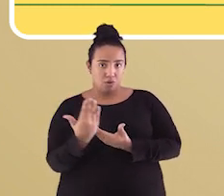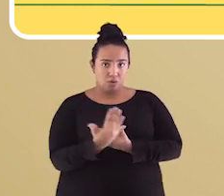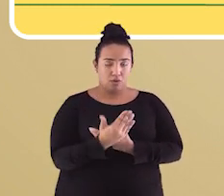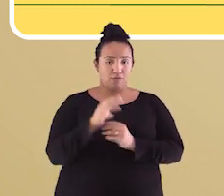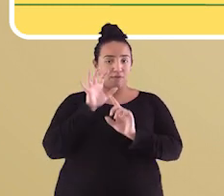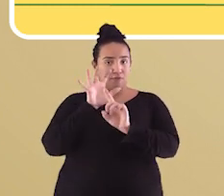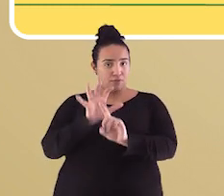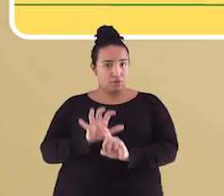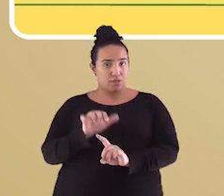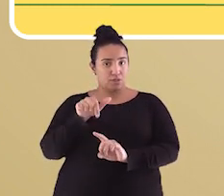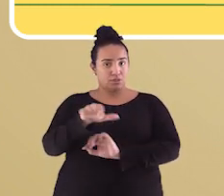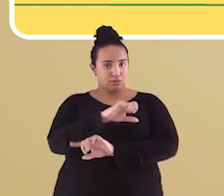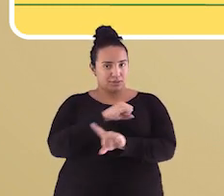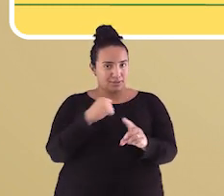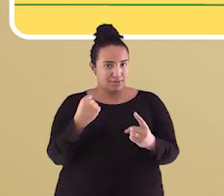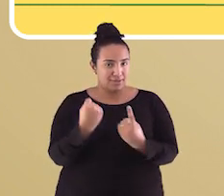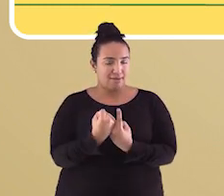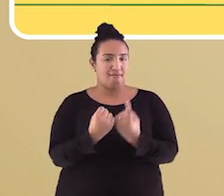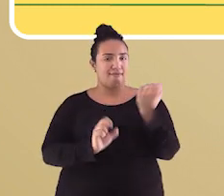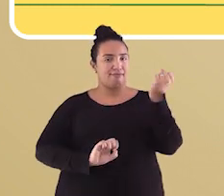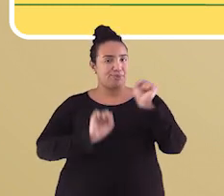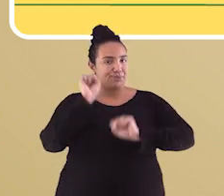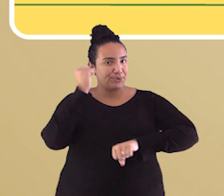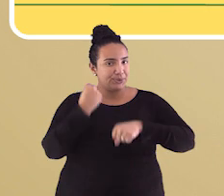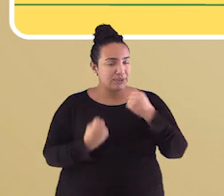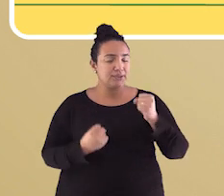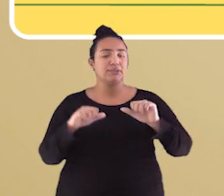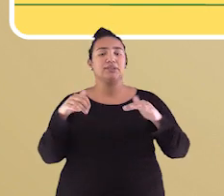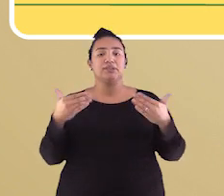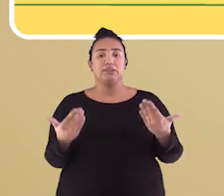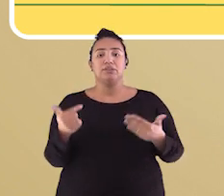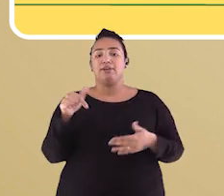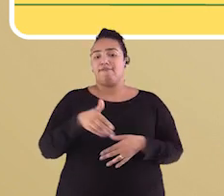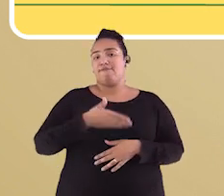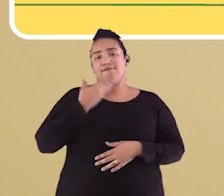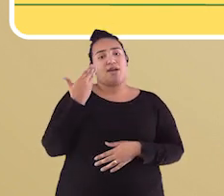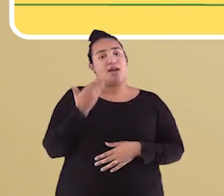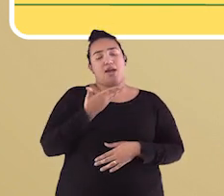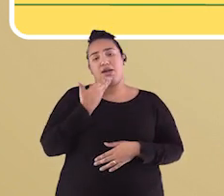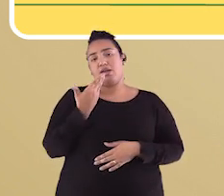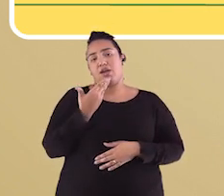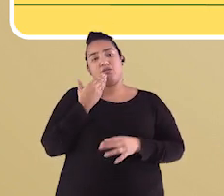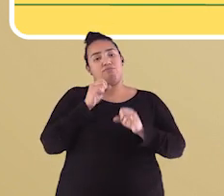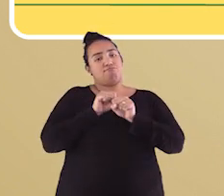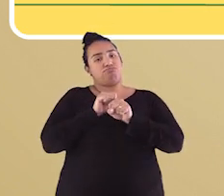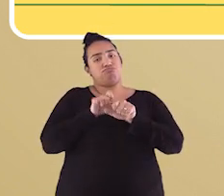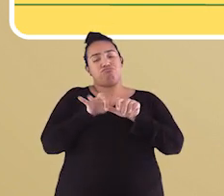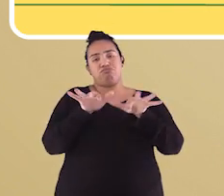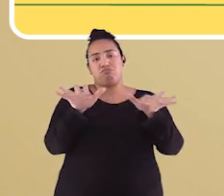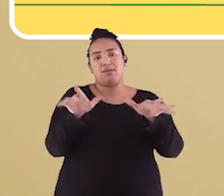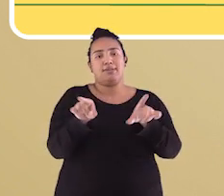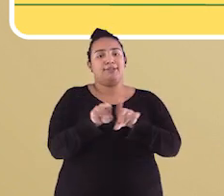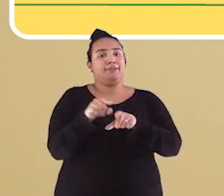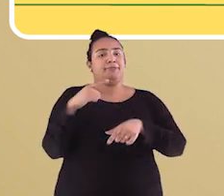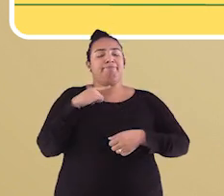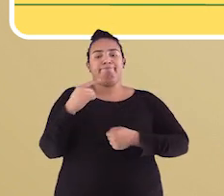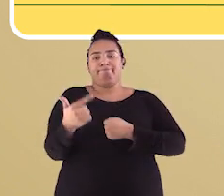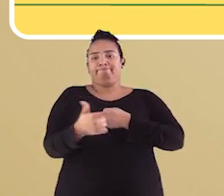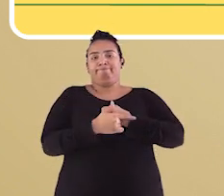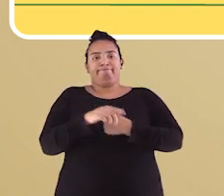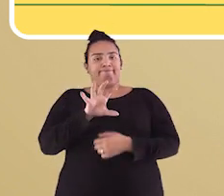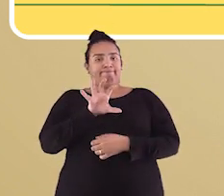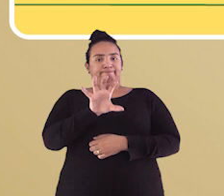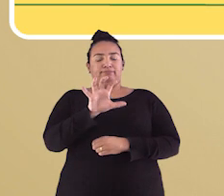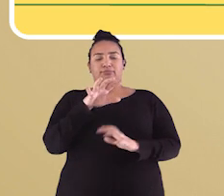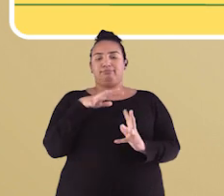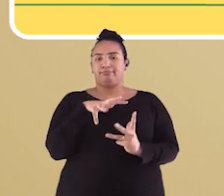sociedade globalizada e industrializada é ainda mais fácil de ser repercutida e ter papel de centralidade no